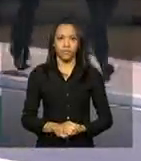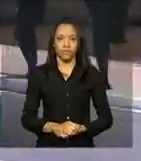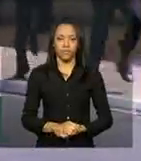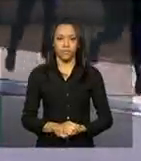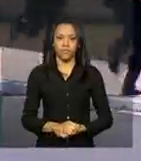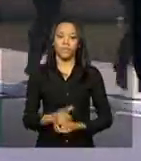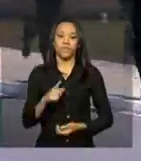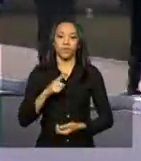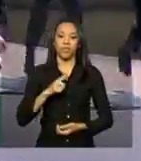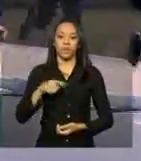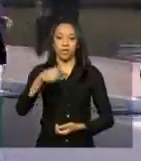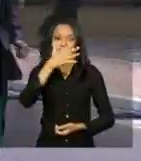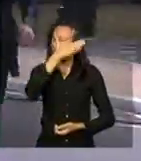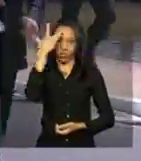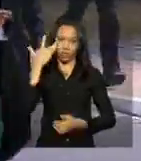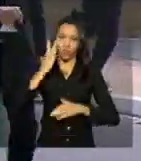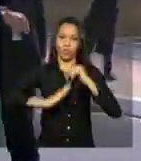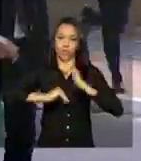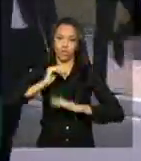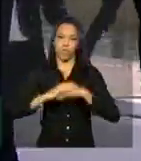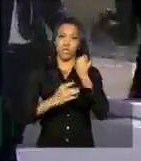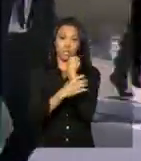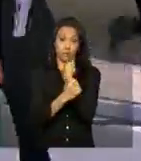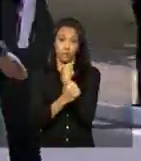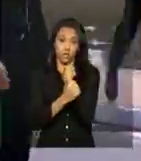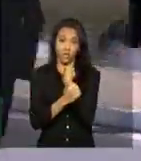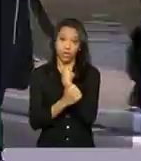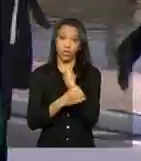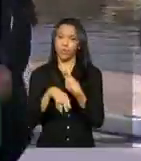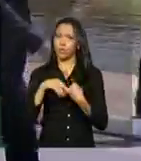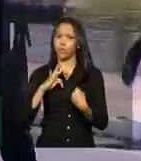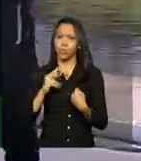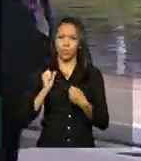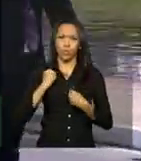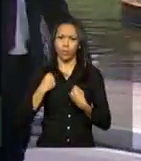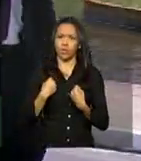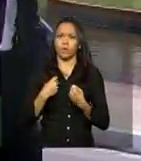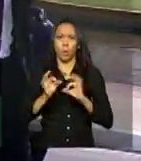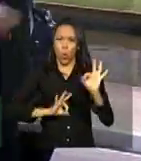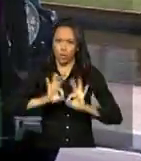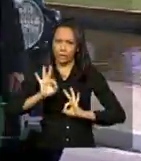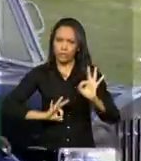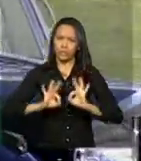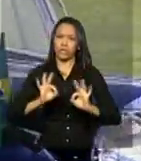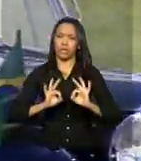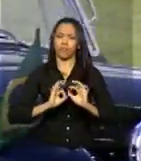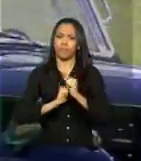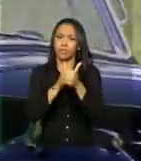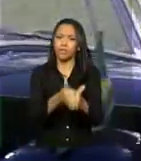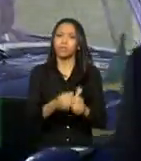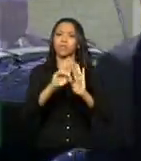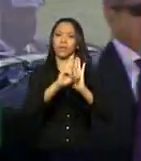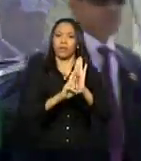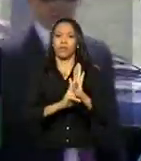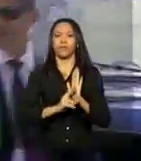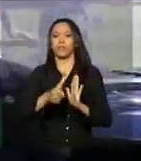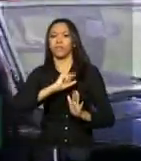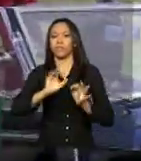A segurança aí mobilizando o pessoal para tudo correr dentro do protocolo, né?